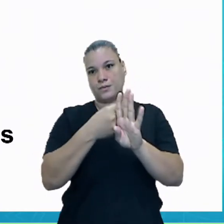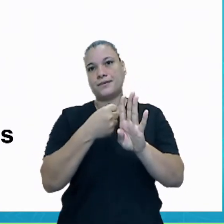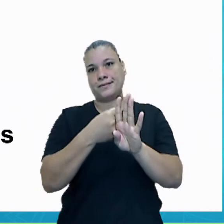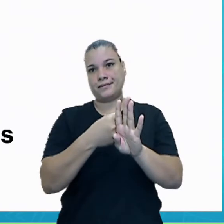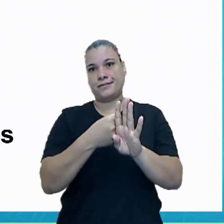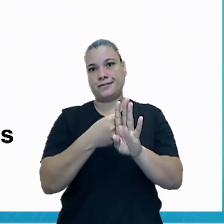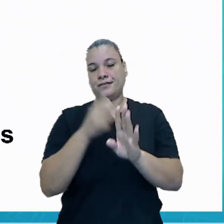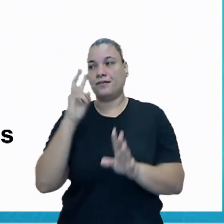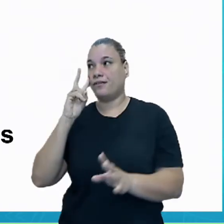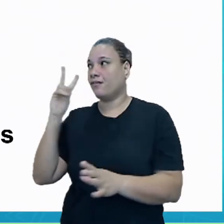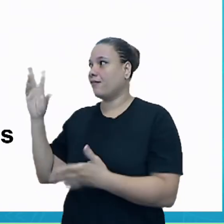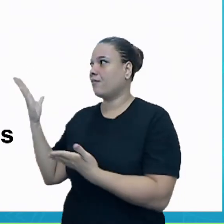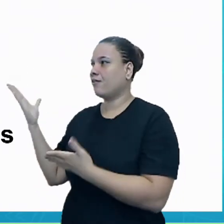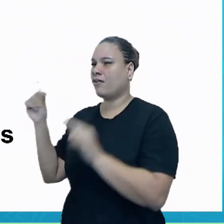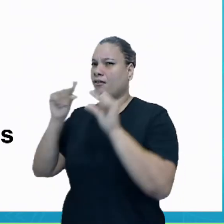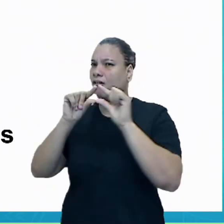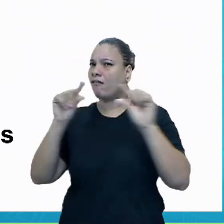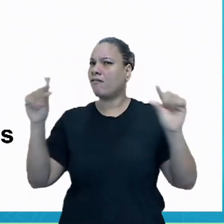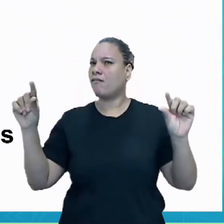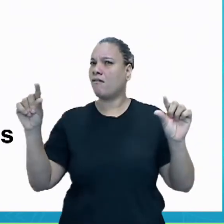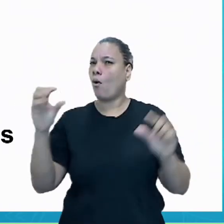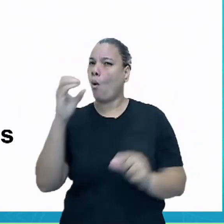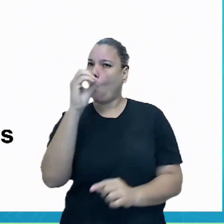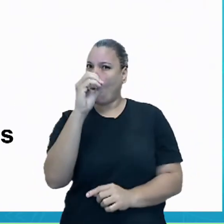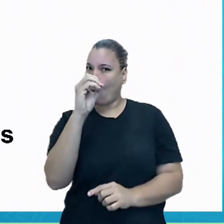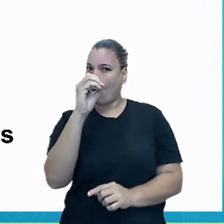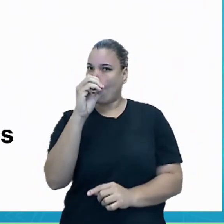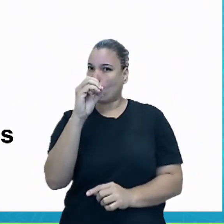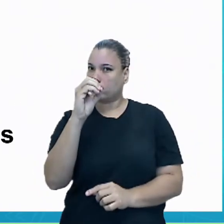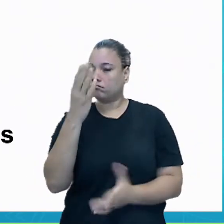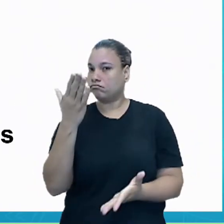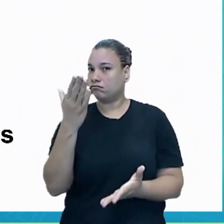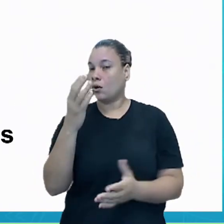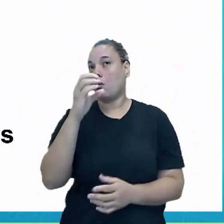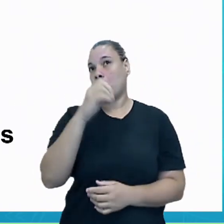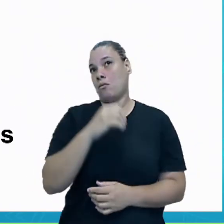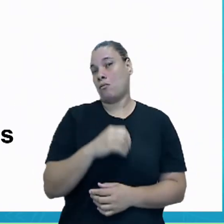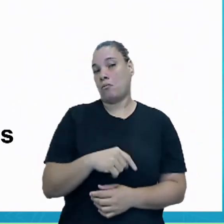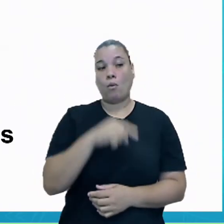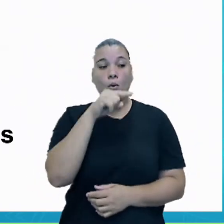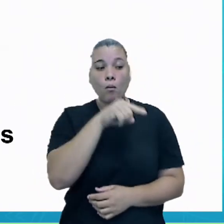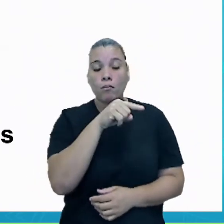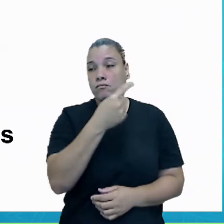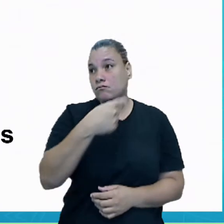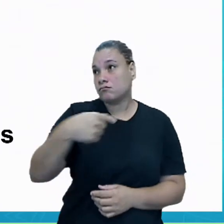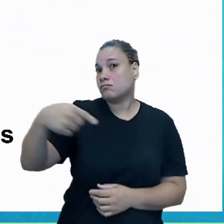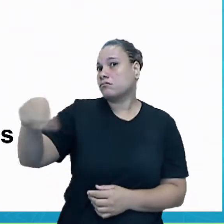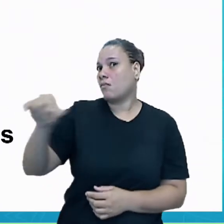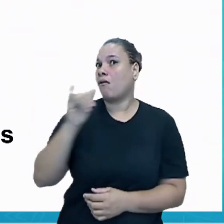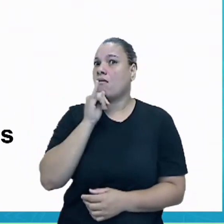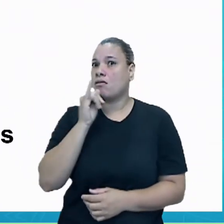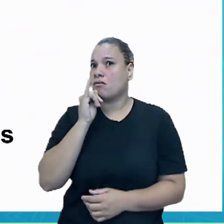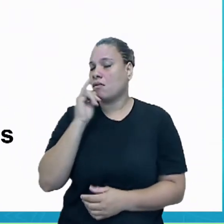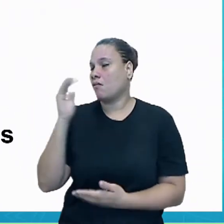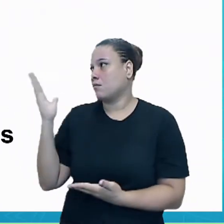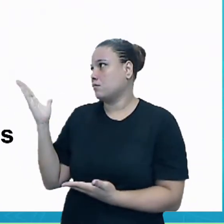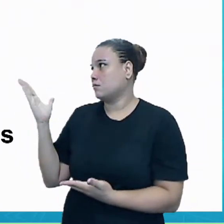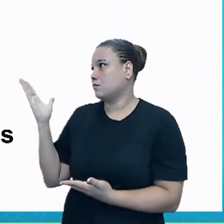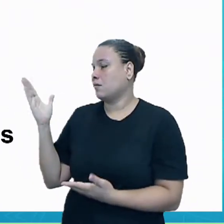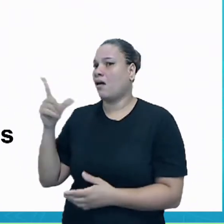antes do substantivo. O menino saiu. E aí eu tenho outros também. Pode ser